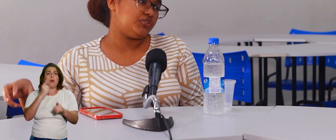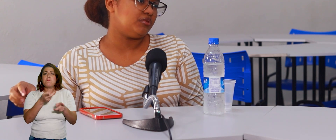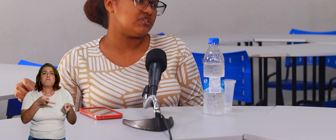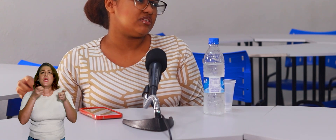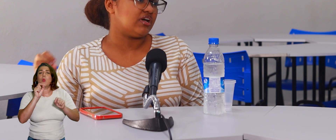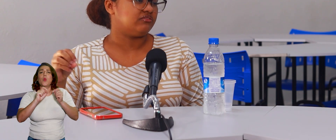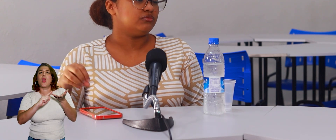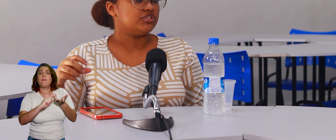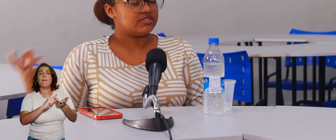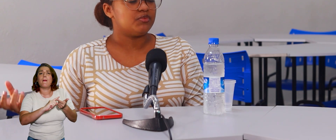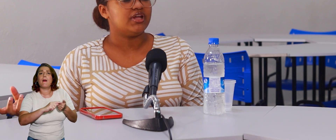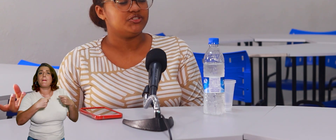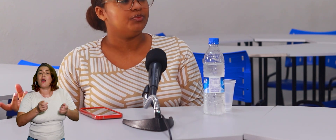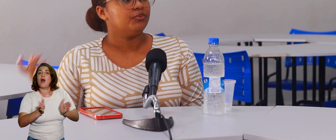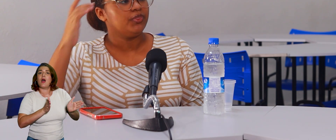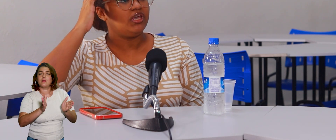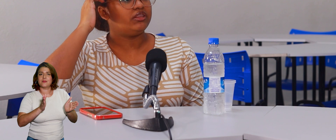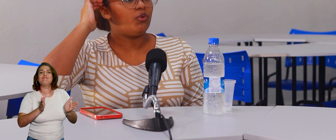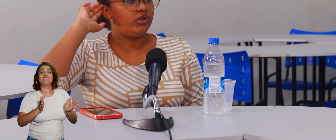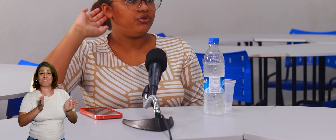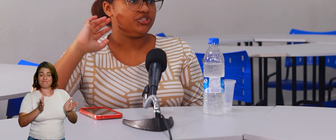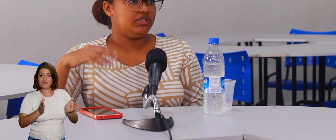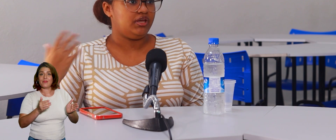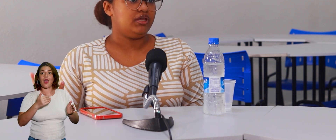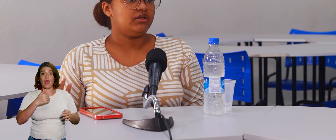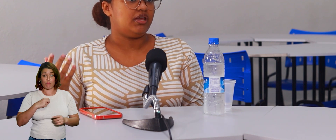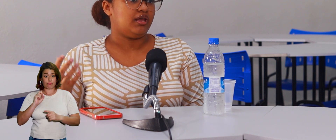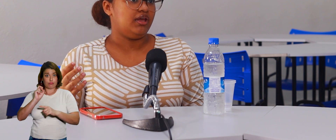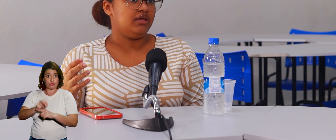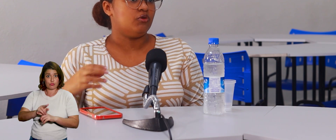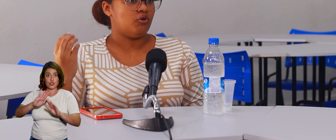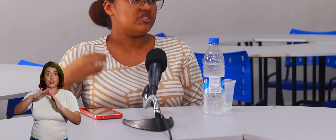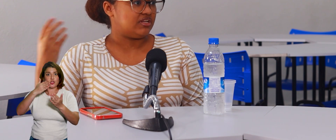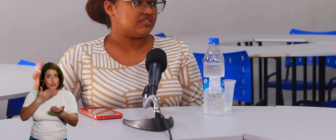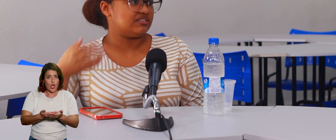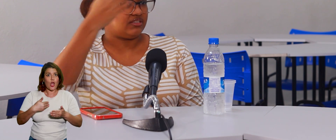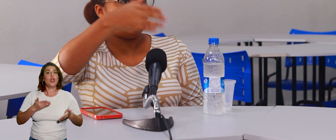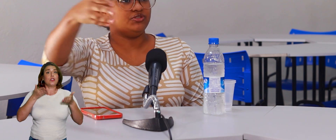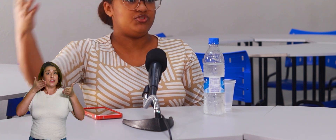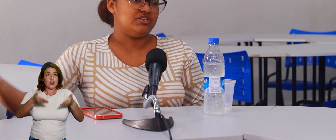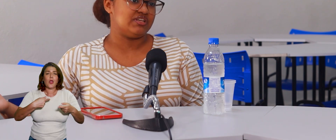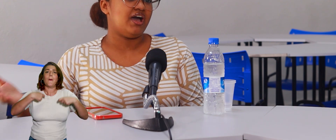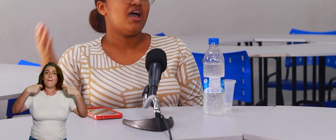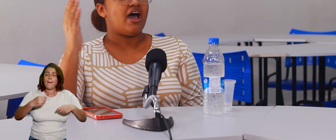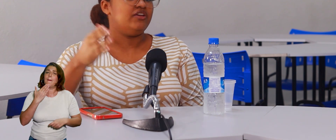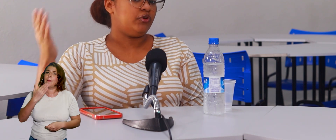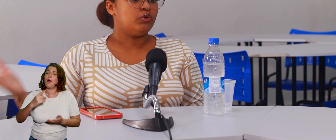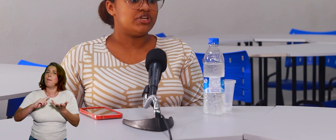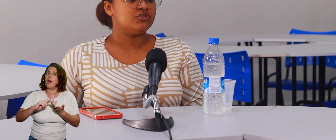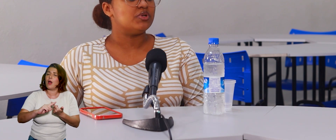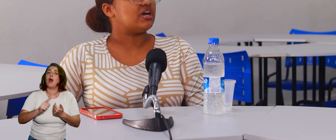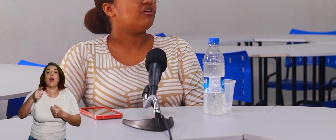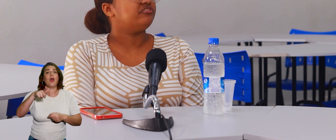eram os pontos que necessitavam de acessibilidade. Então, quando eu cheguei, que eu comecei a necessitar de utilizar, aí